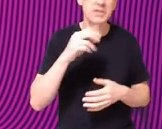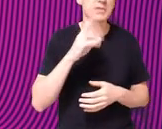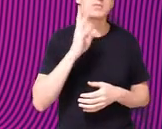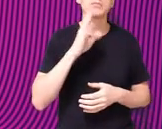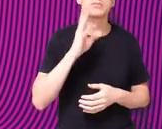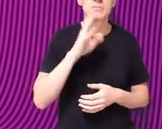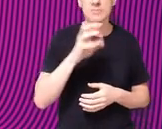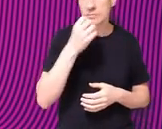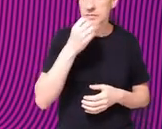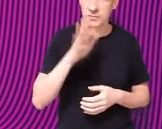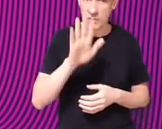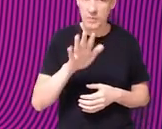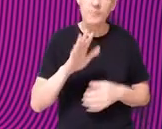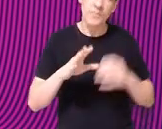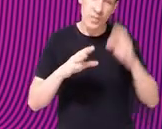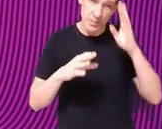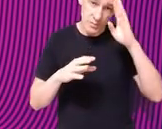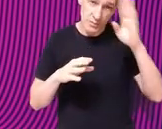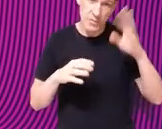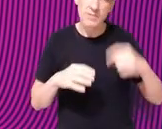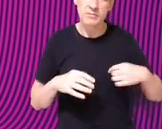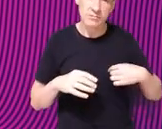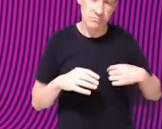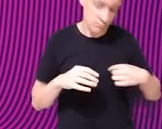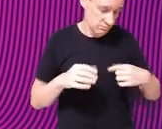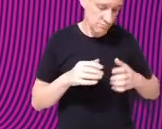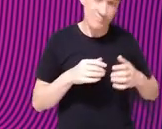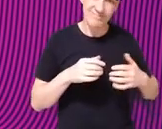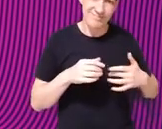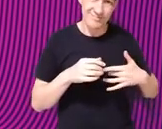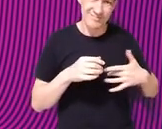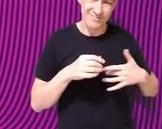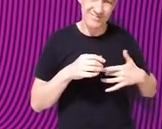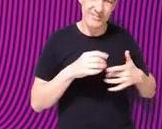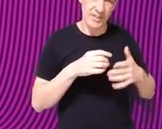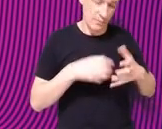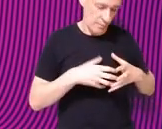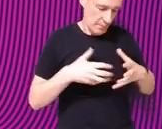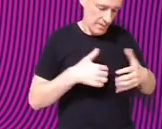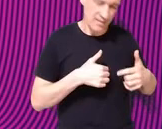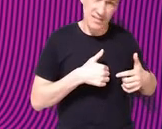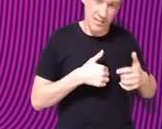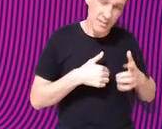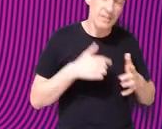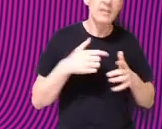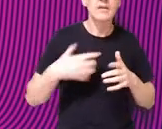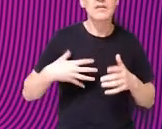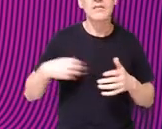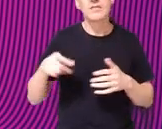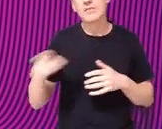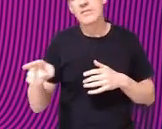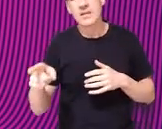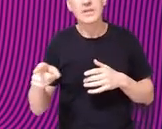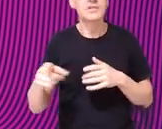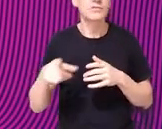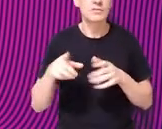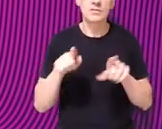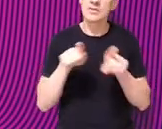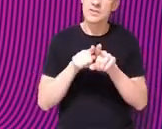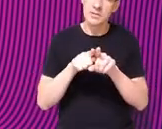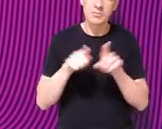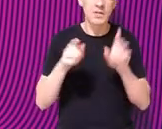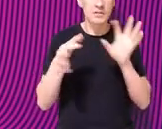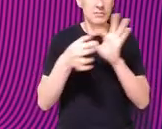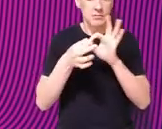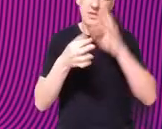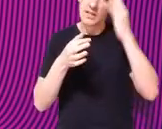com implante de CDI no filho, que, enfim, também tinha indicação, então você conseguiu. Eu acho que esse